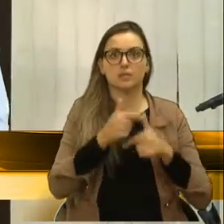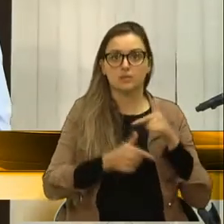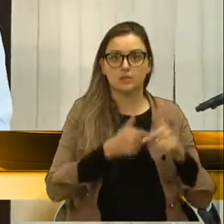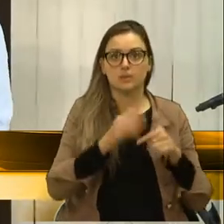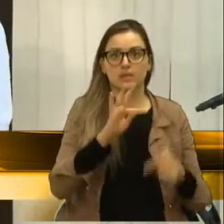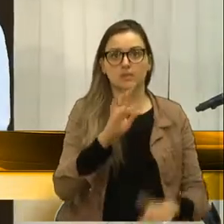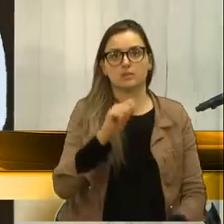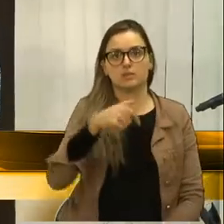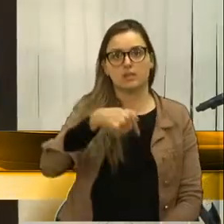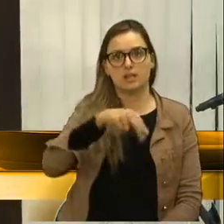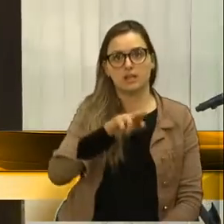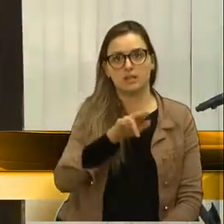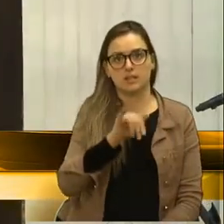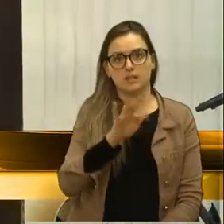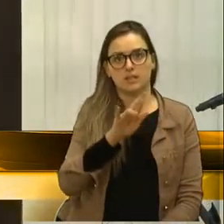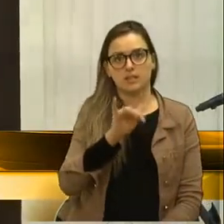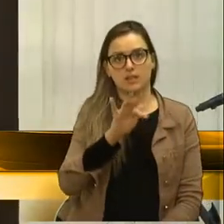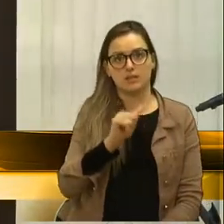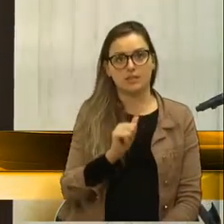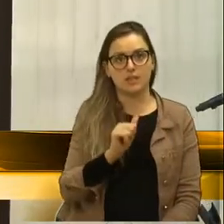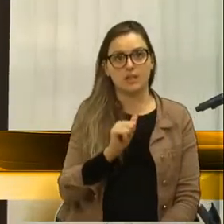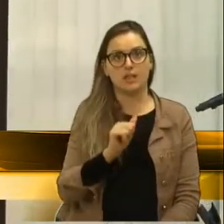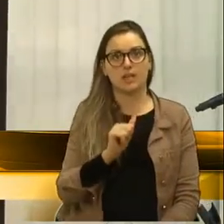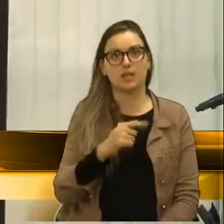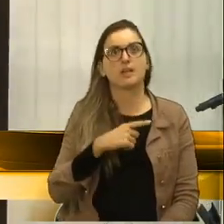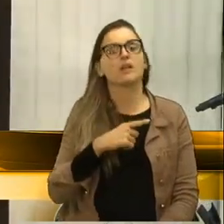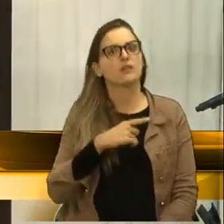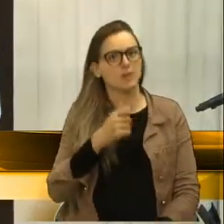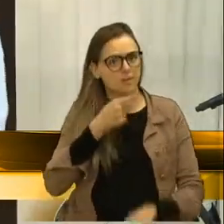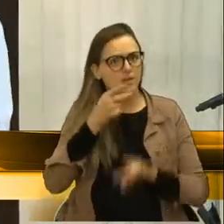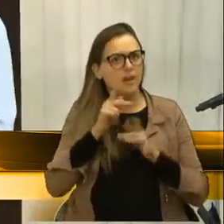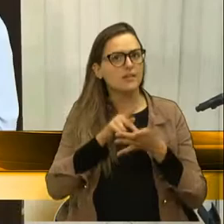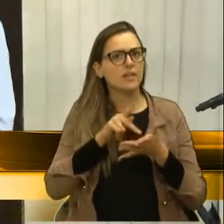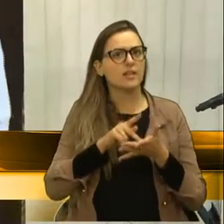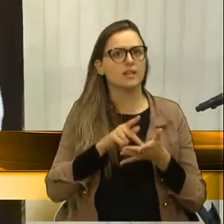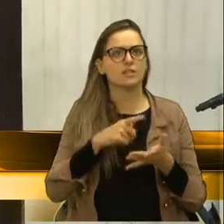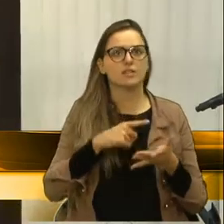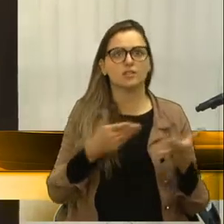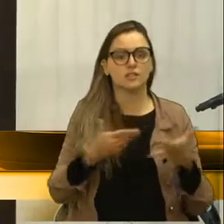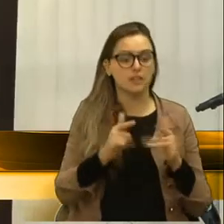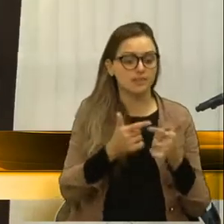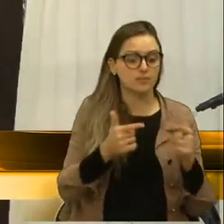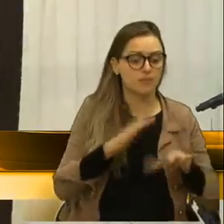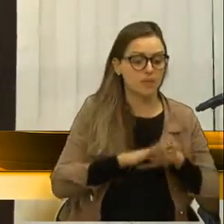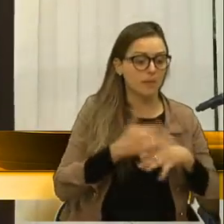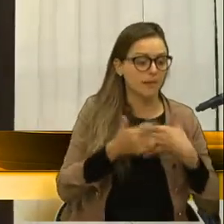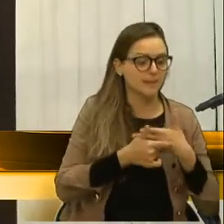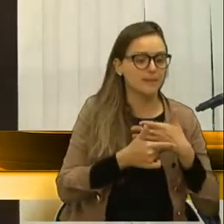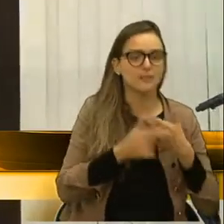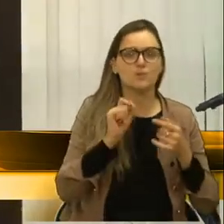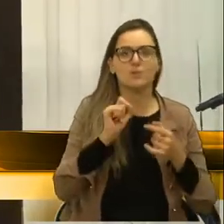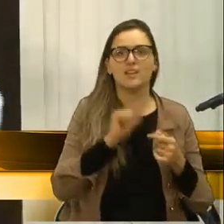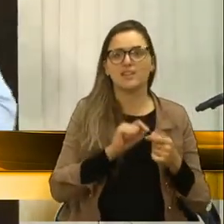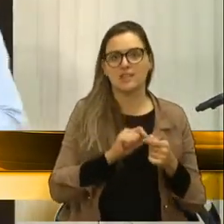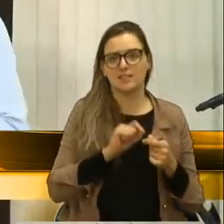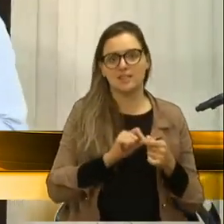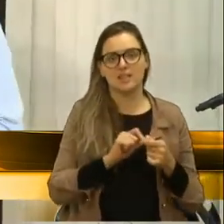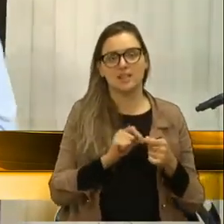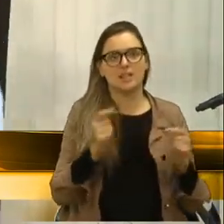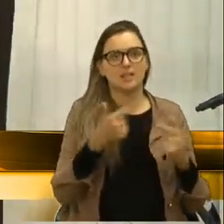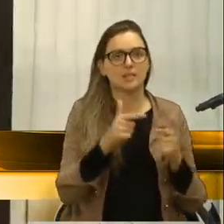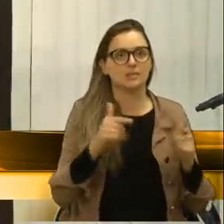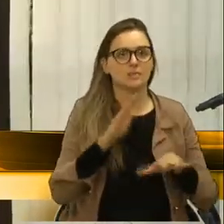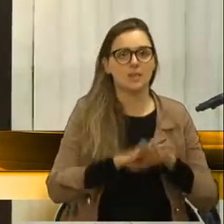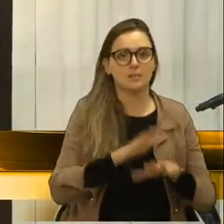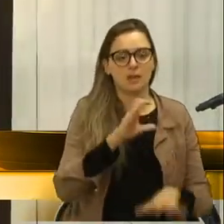taquigrafia, às vezes sem ter o que fazer, vamos ser claros. A taquigrafia já não tem mais o que fazer. Ela não é mais de códigos,